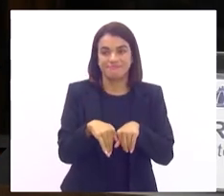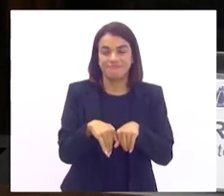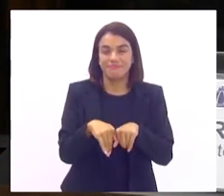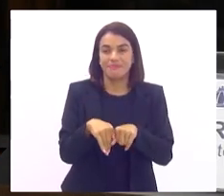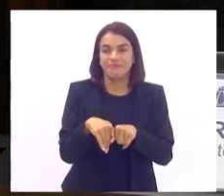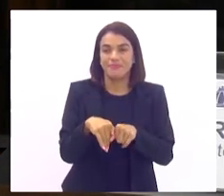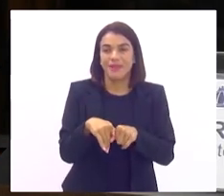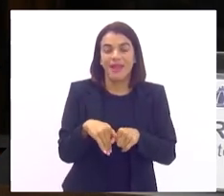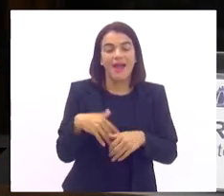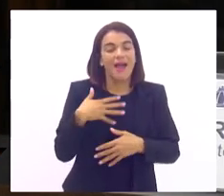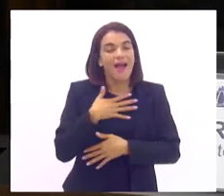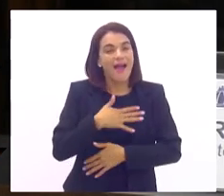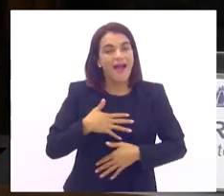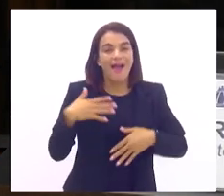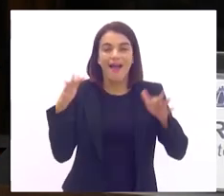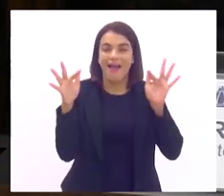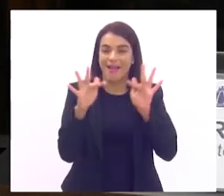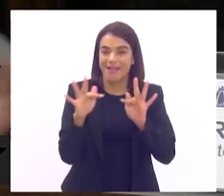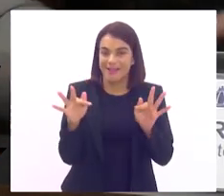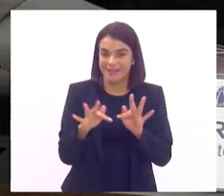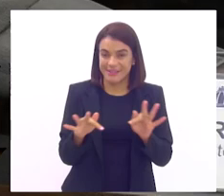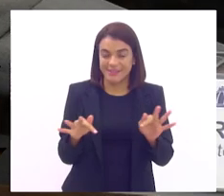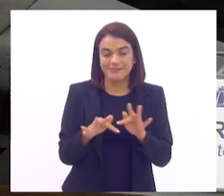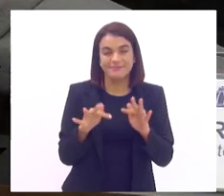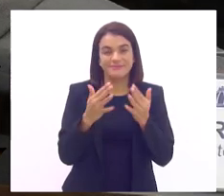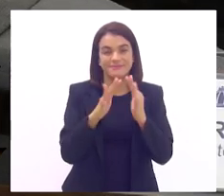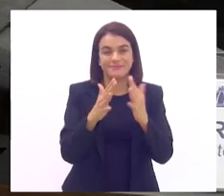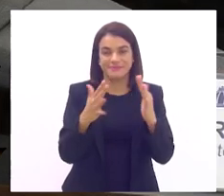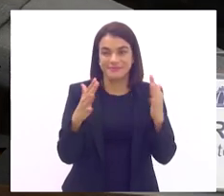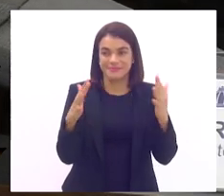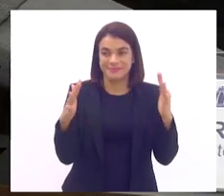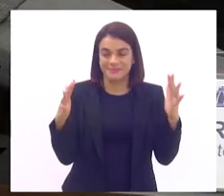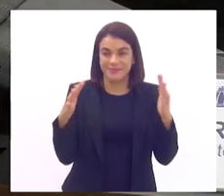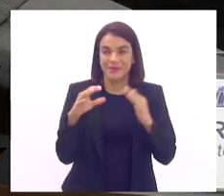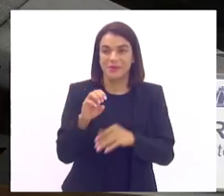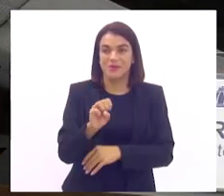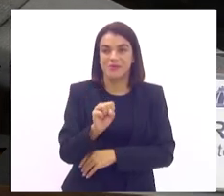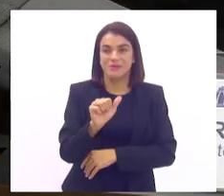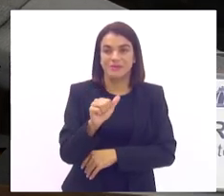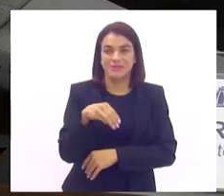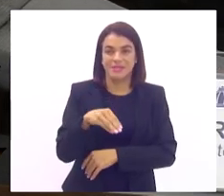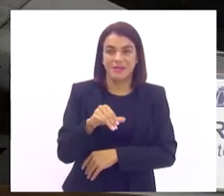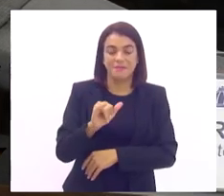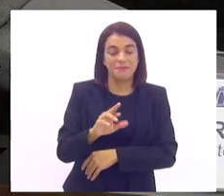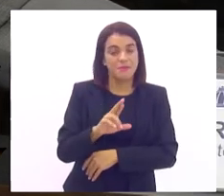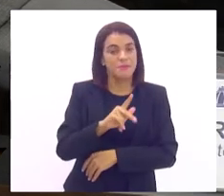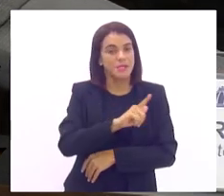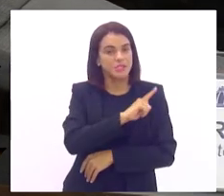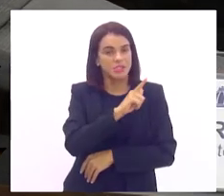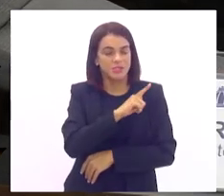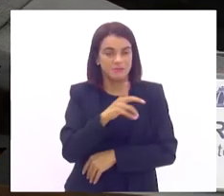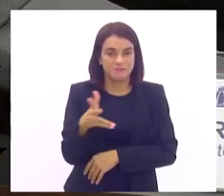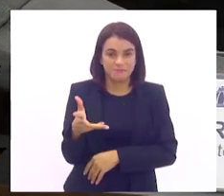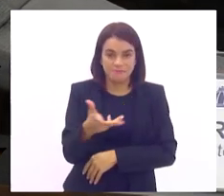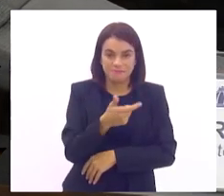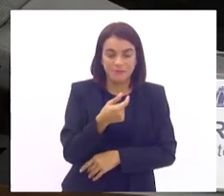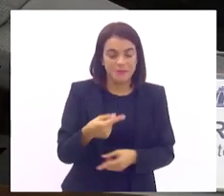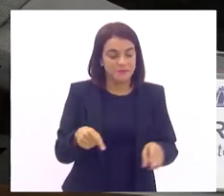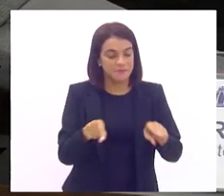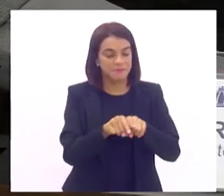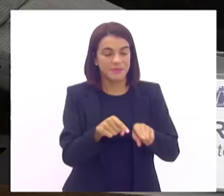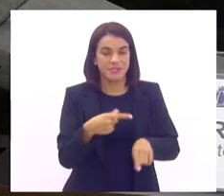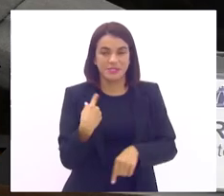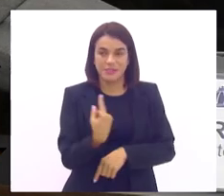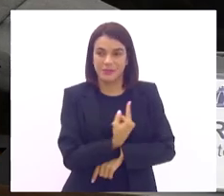que alegria é imensa, nós estamos aqui, parabenizamos o Samir pela belíssima gestão que ele teve em parceria conosco,